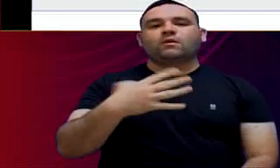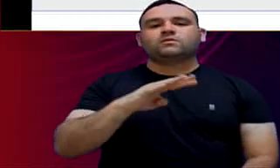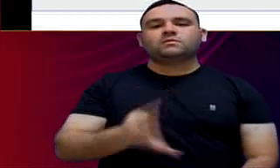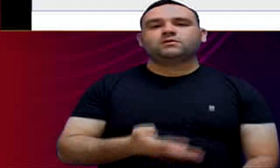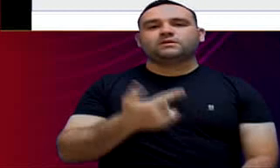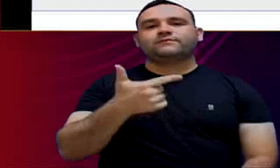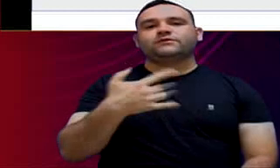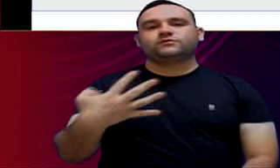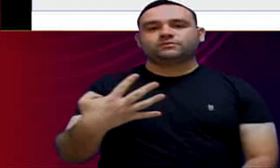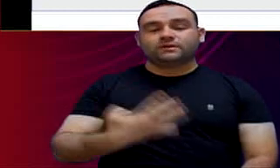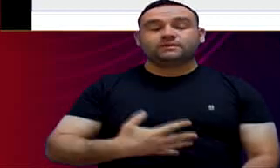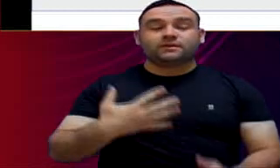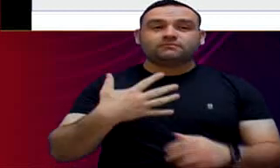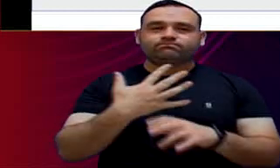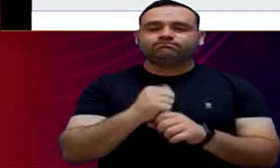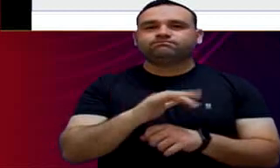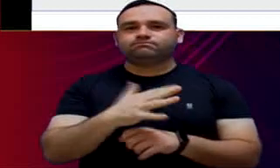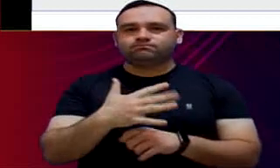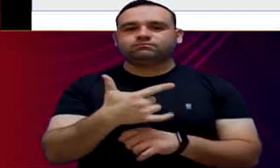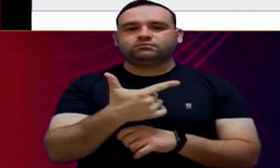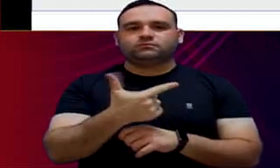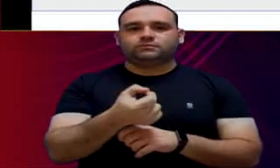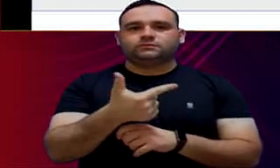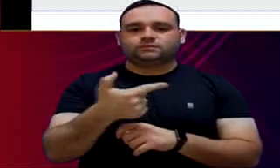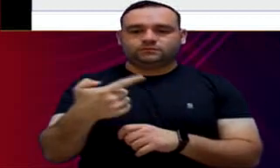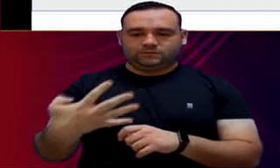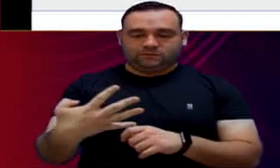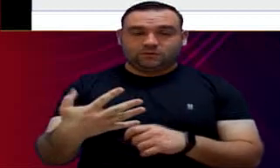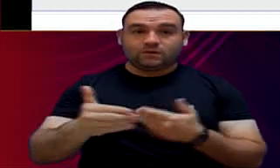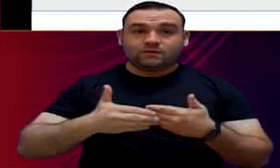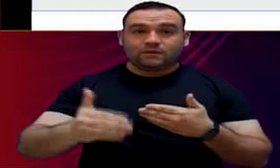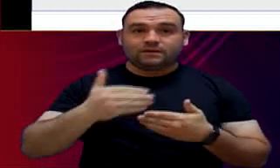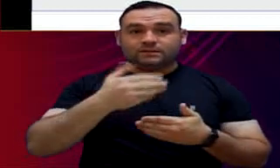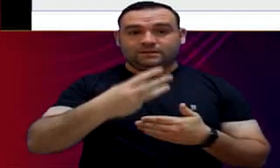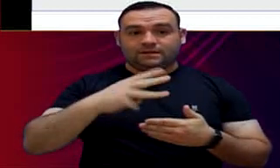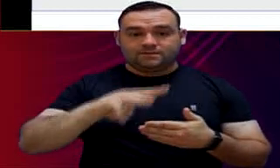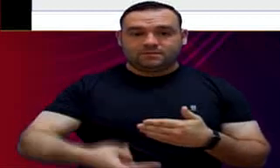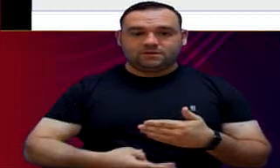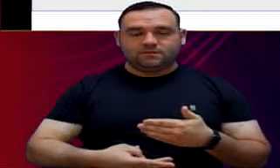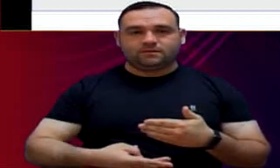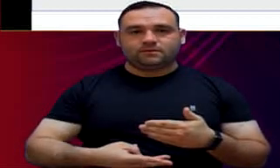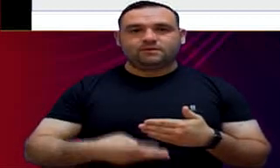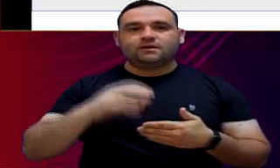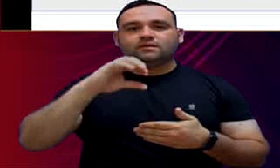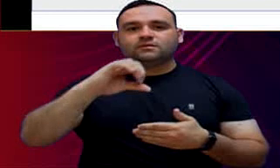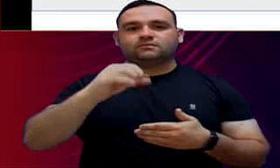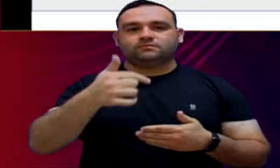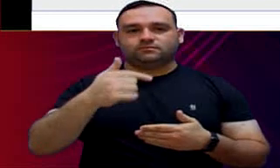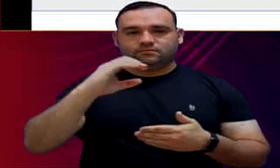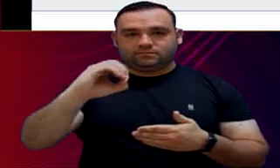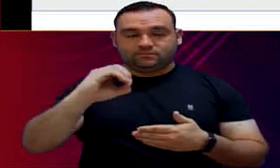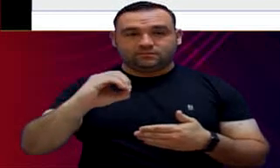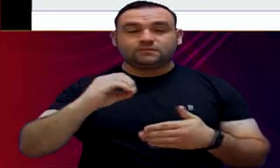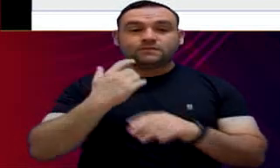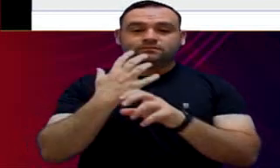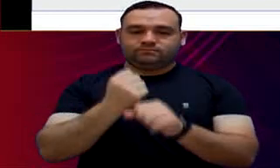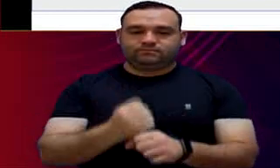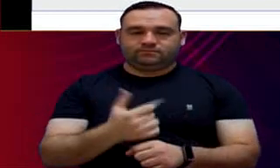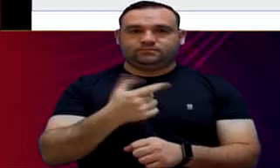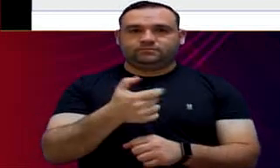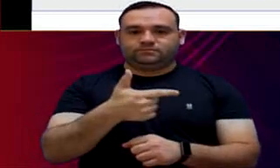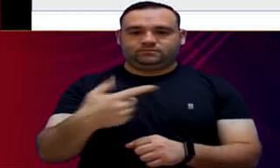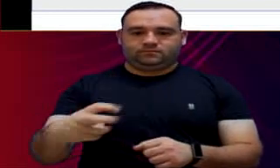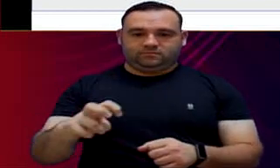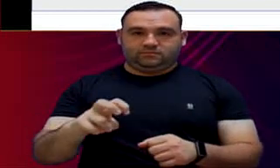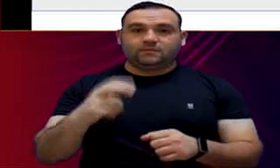milhões e 24 a estimativa em 2020 24 3 milhões 970 é Estimativa de